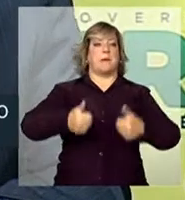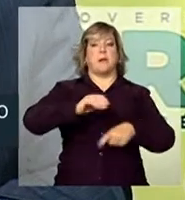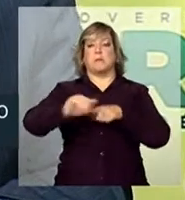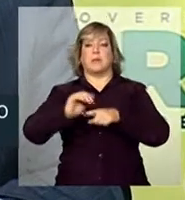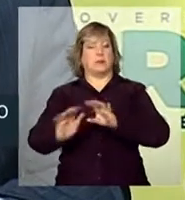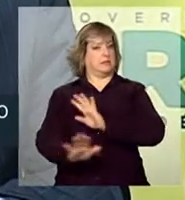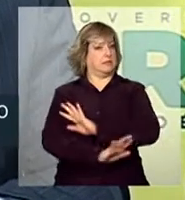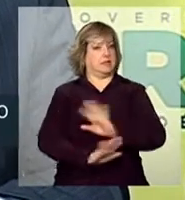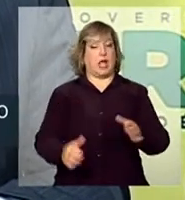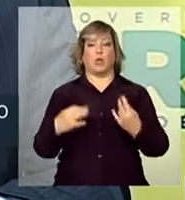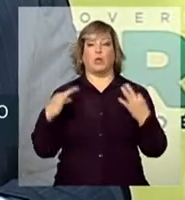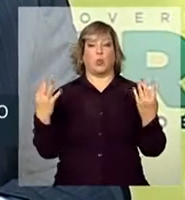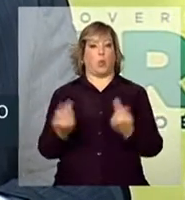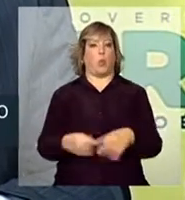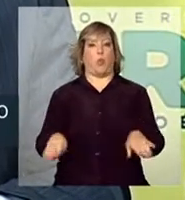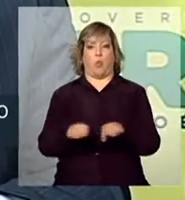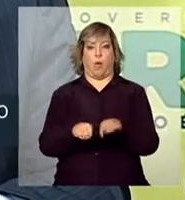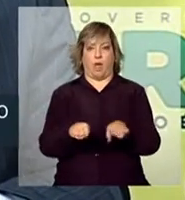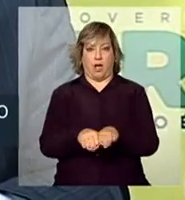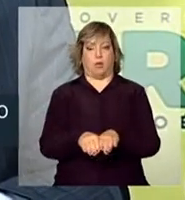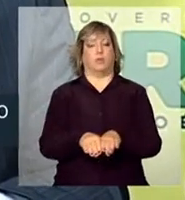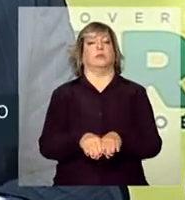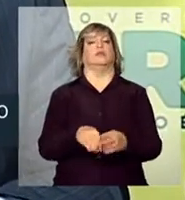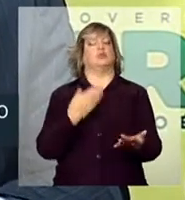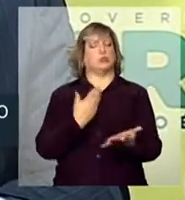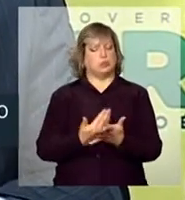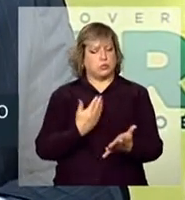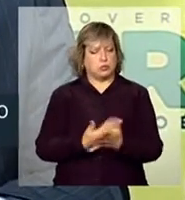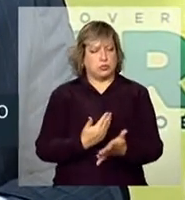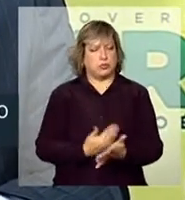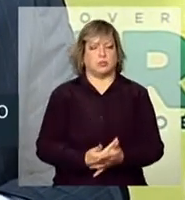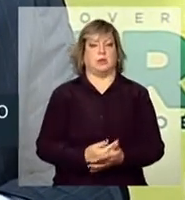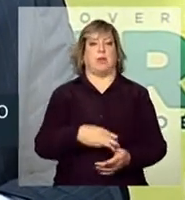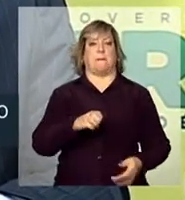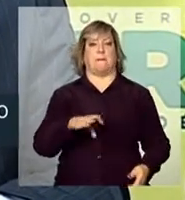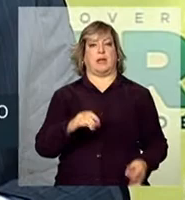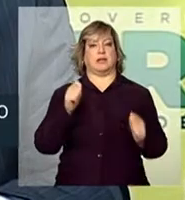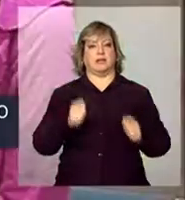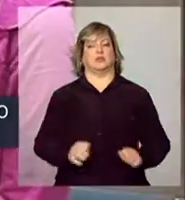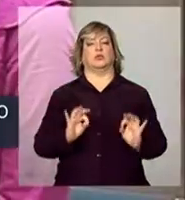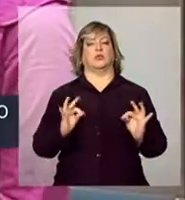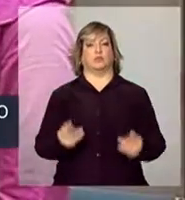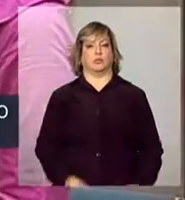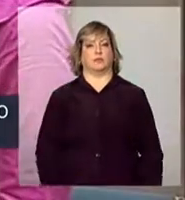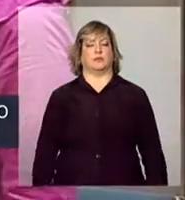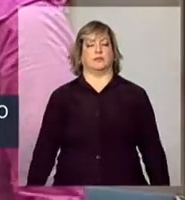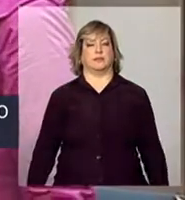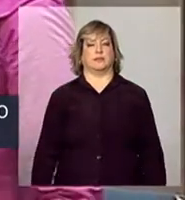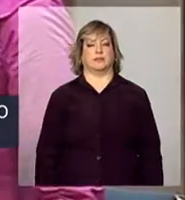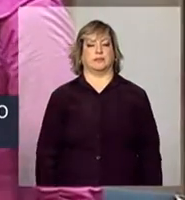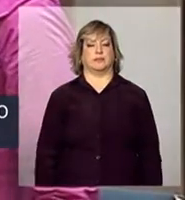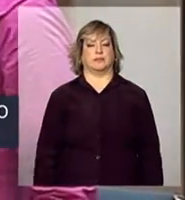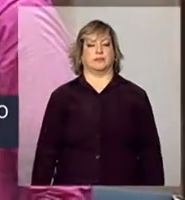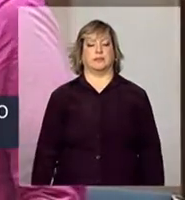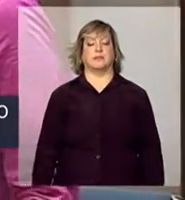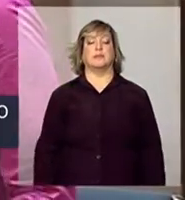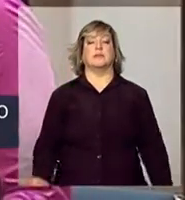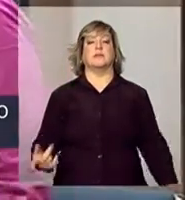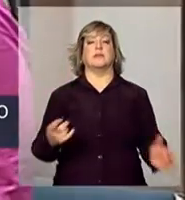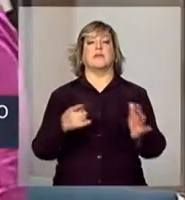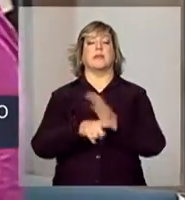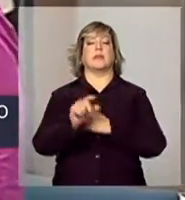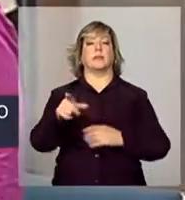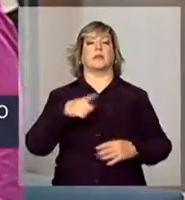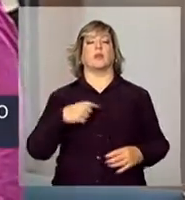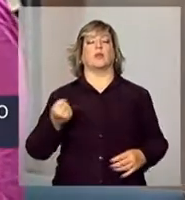ter jeitinho e não vai ter concessão é Republicano a regra do Mec para tu tu tem que sair por favor conhecer aumento expressivo